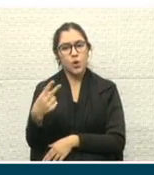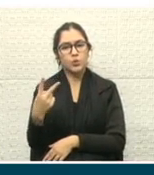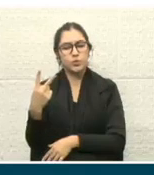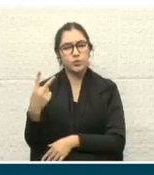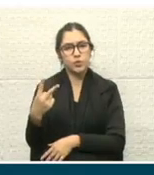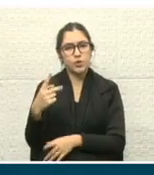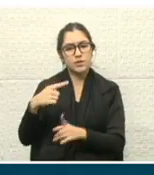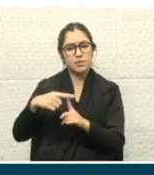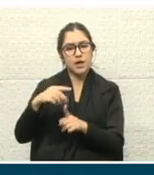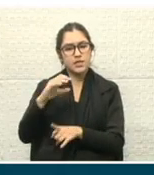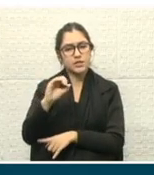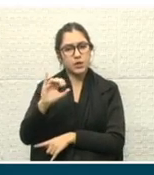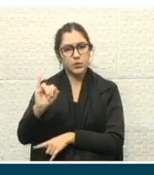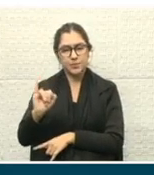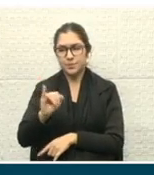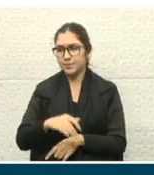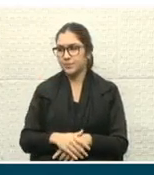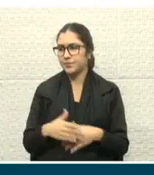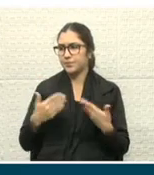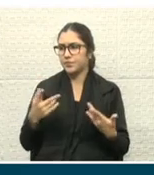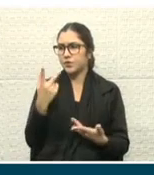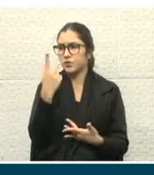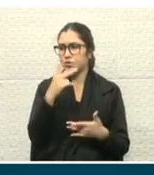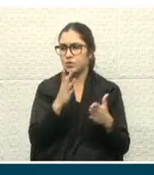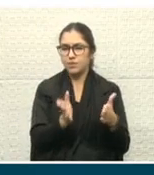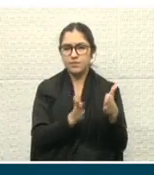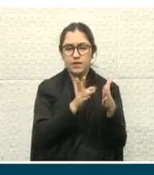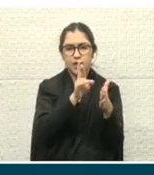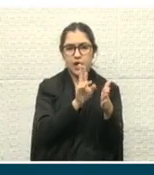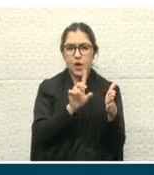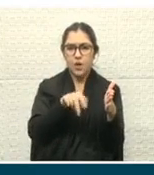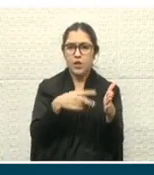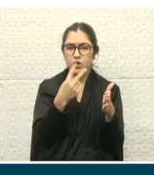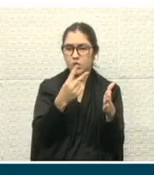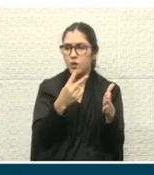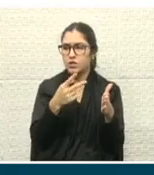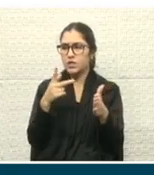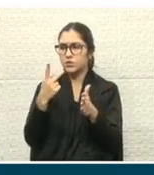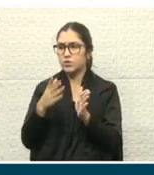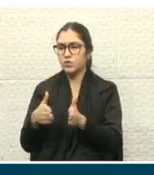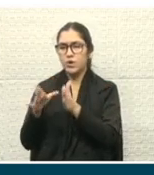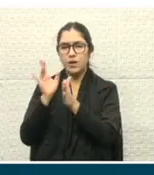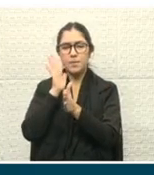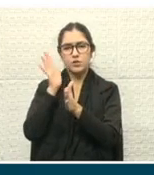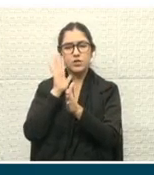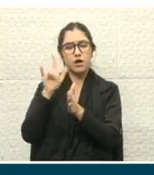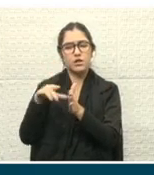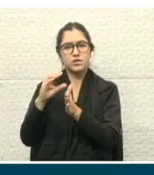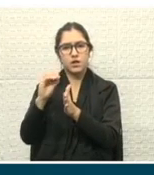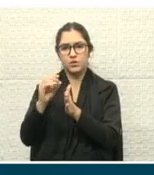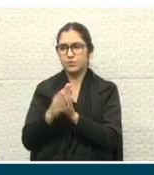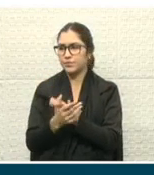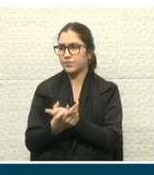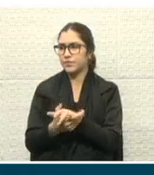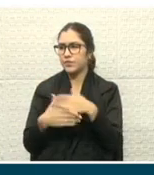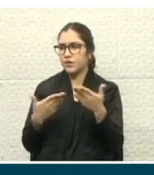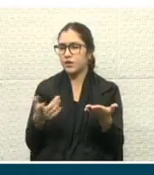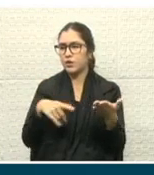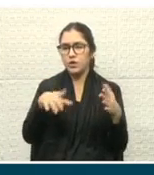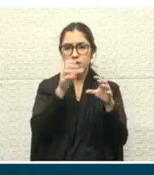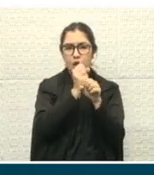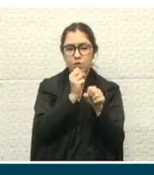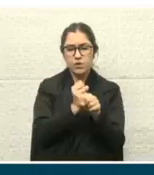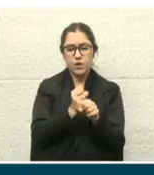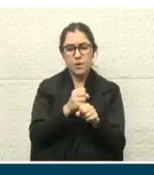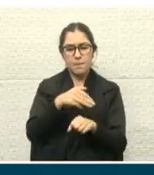2 mais 0i. Então, a sua parte real é 2, a sua parte imaginária é 0. Então, quando nós